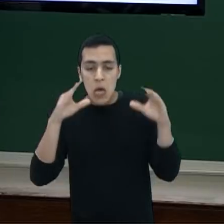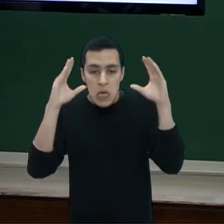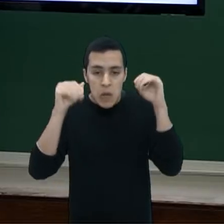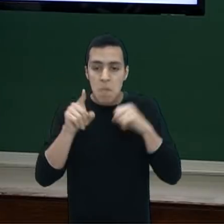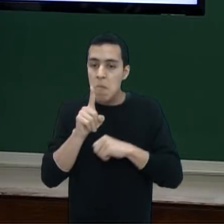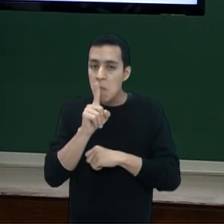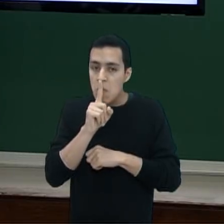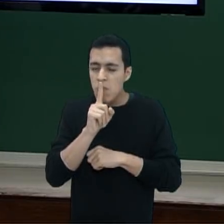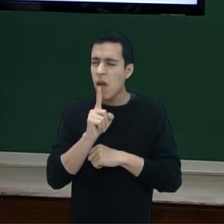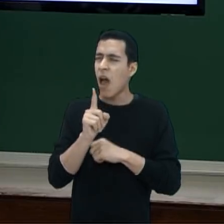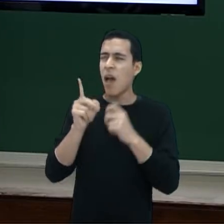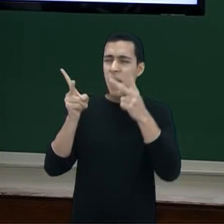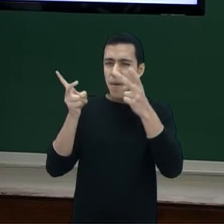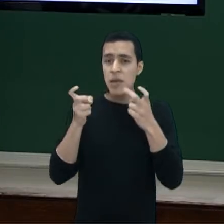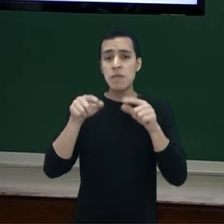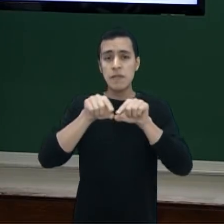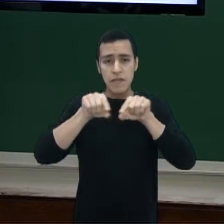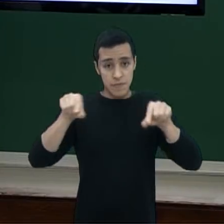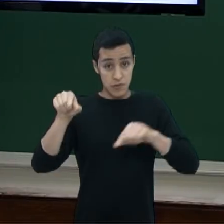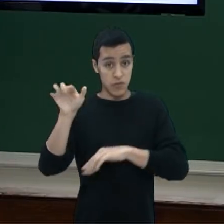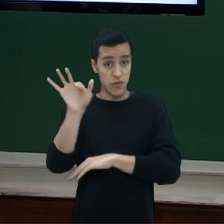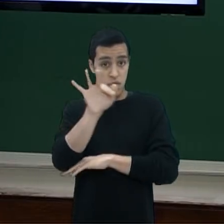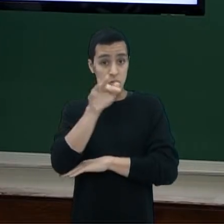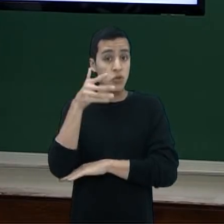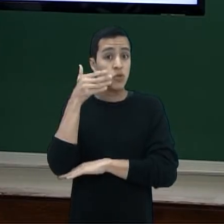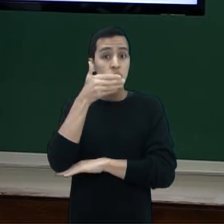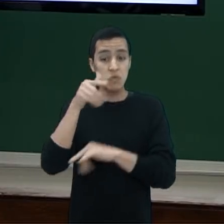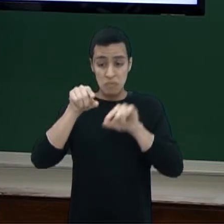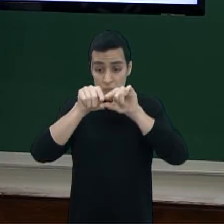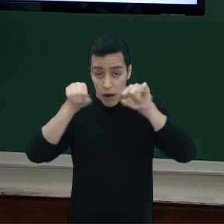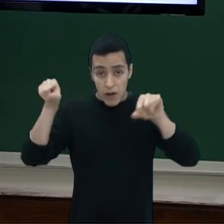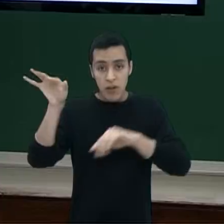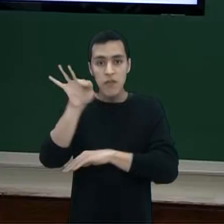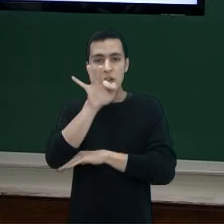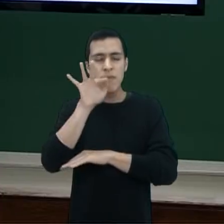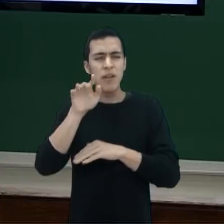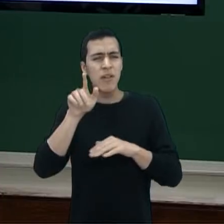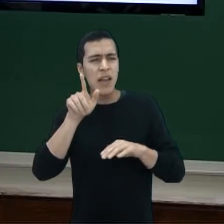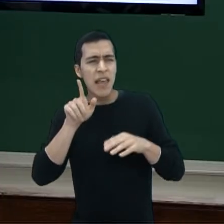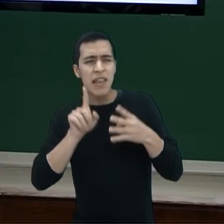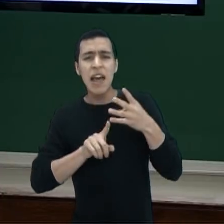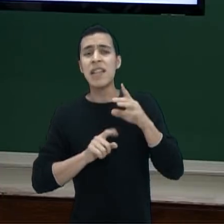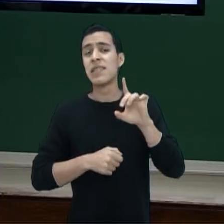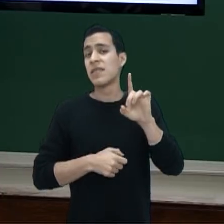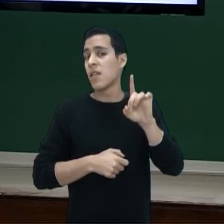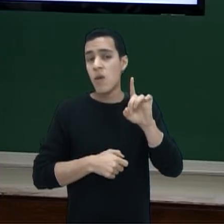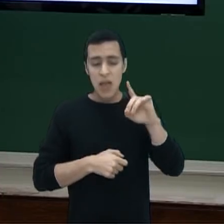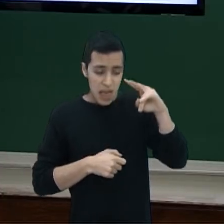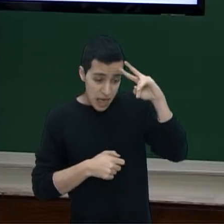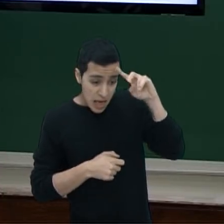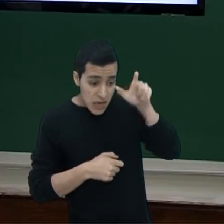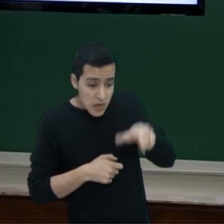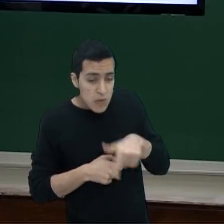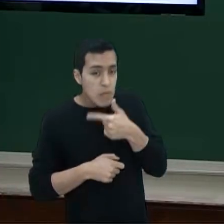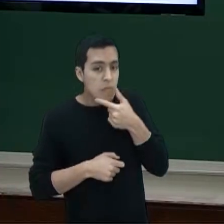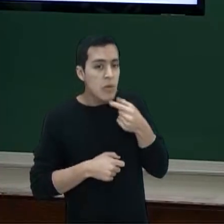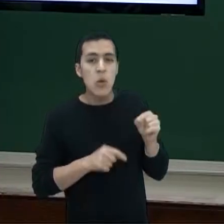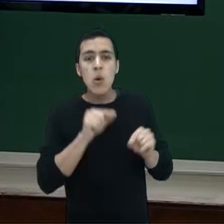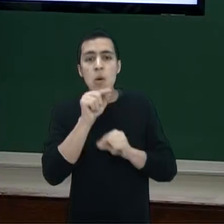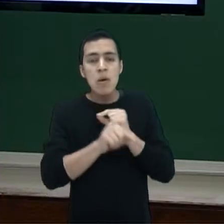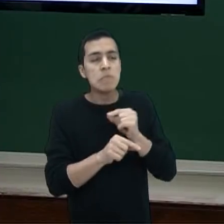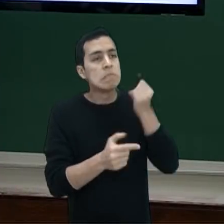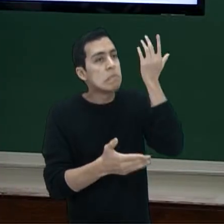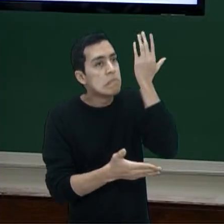ali marcas da formalidade, do discurso formal. Né? E a letra D é a história de um menino que deixa de ganhar